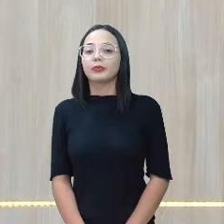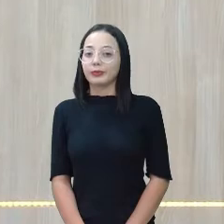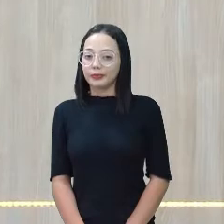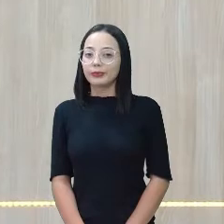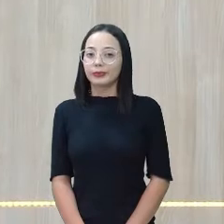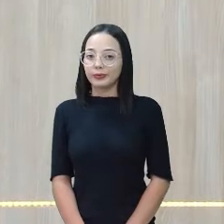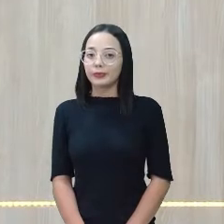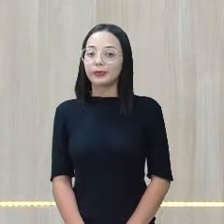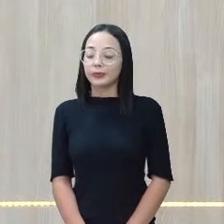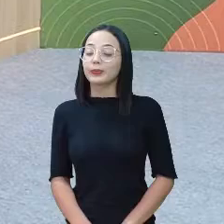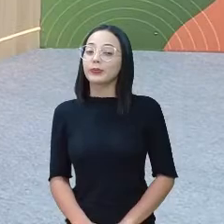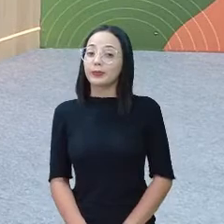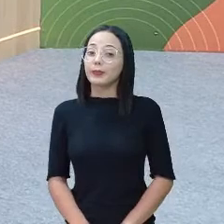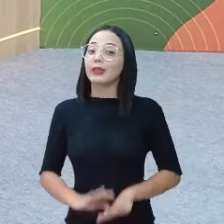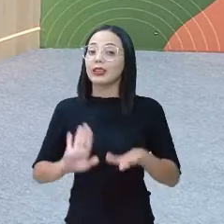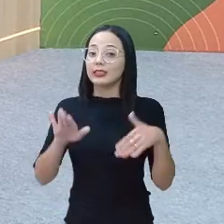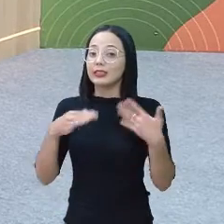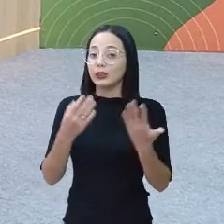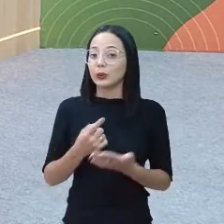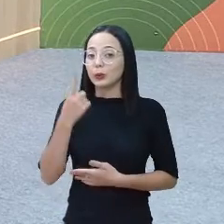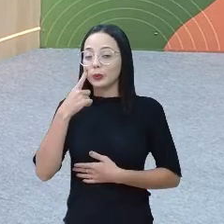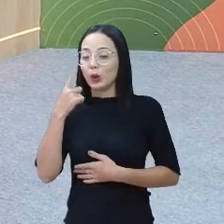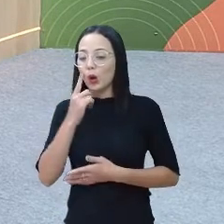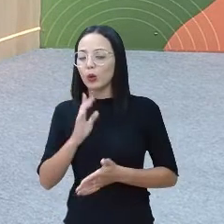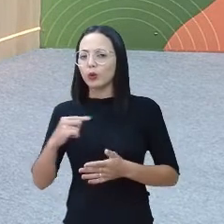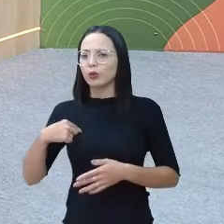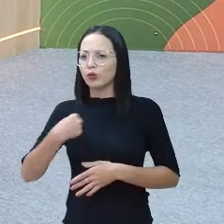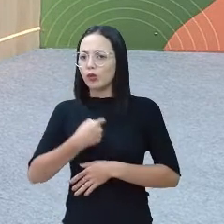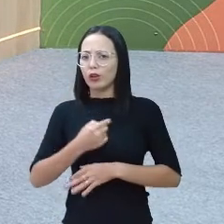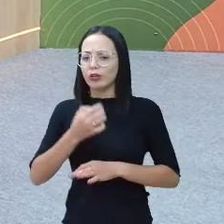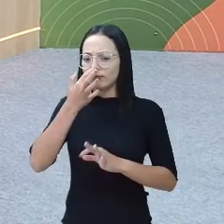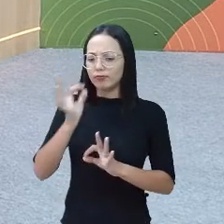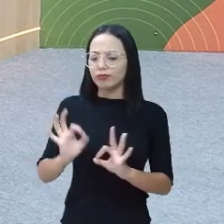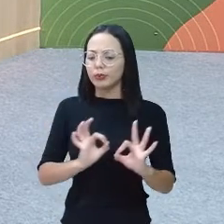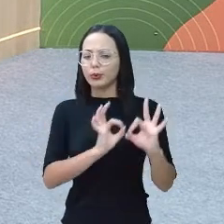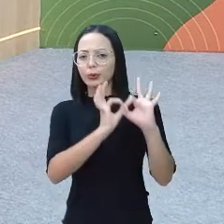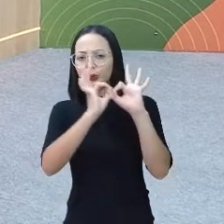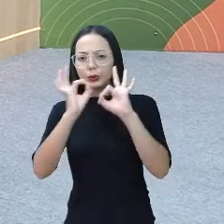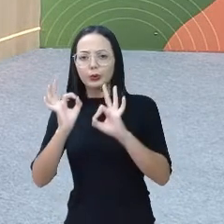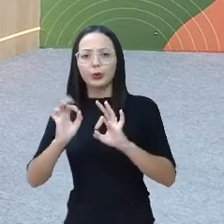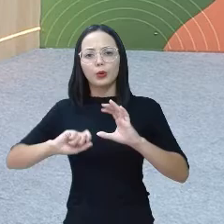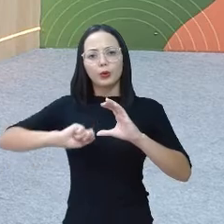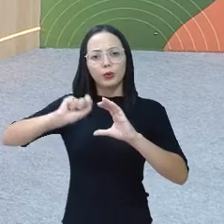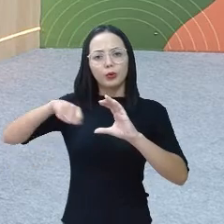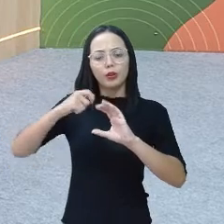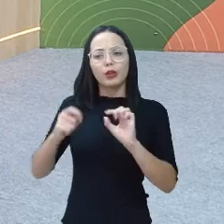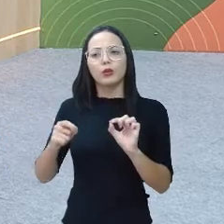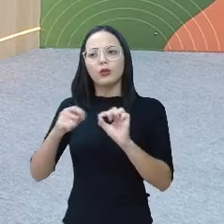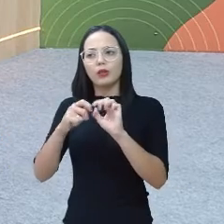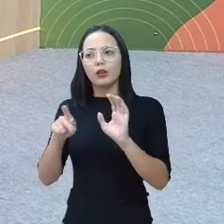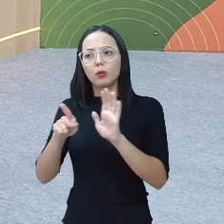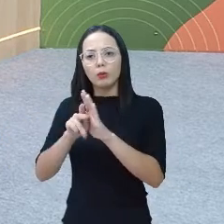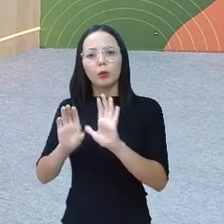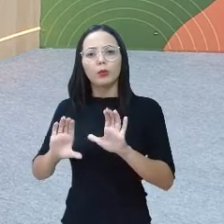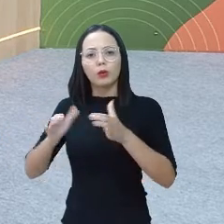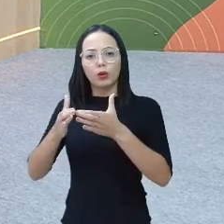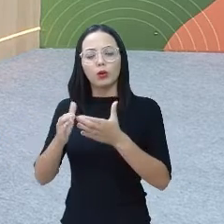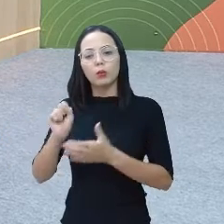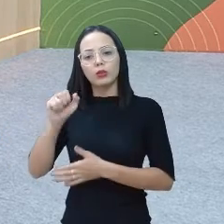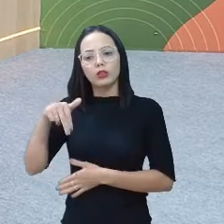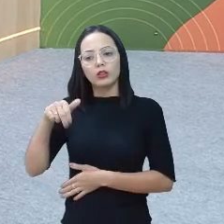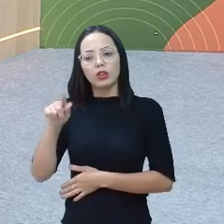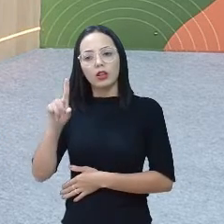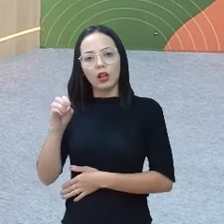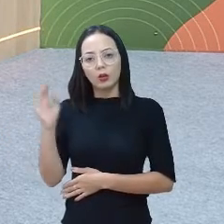Pois bem, então nós vimos aqui um vídeo, né, que foi produzido pela agência do Senado